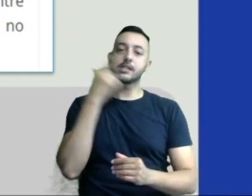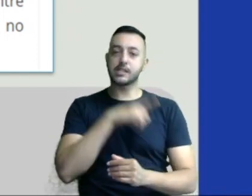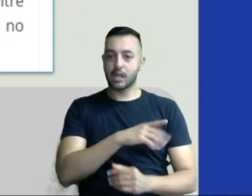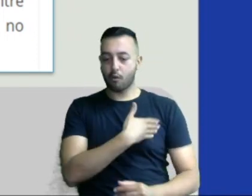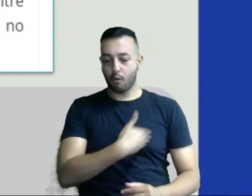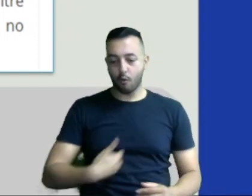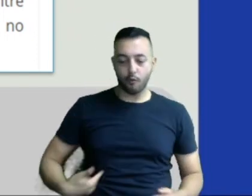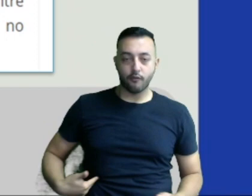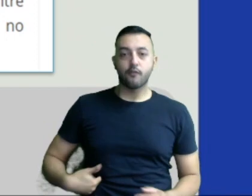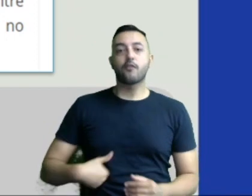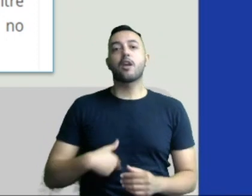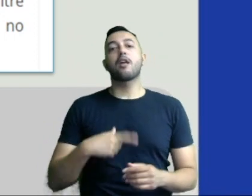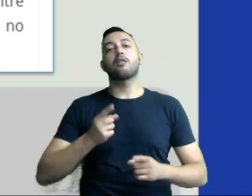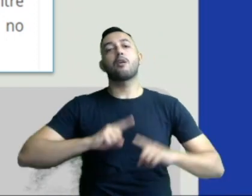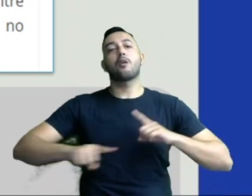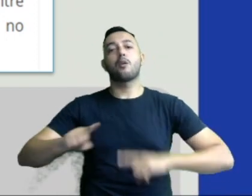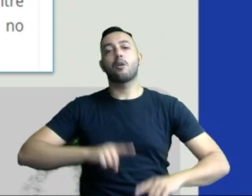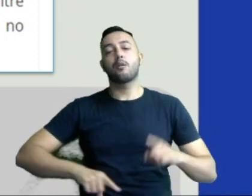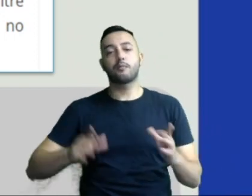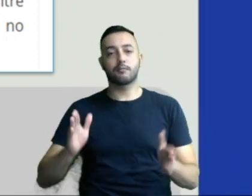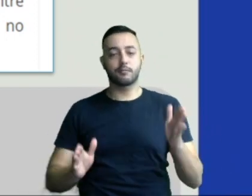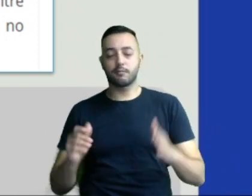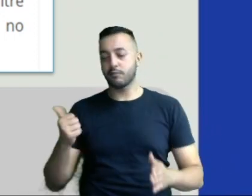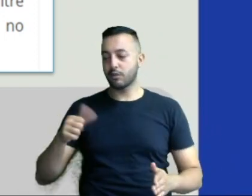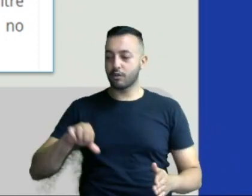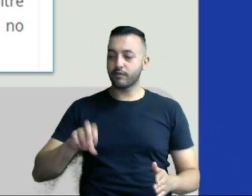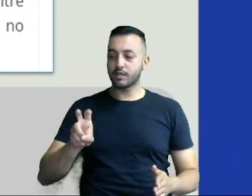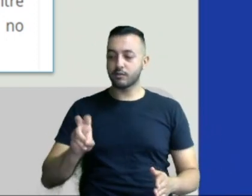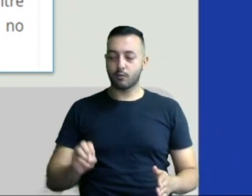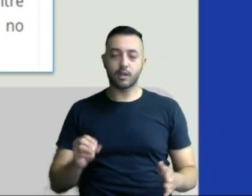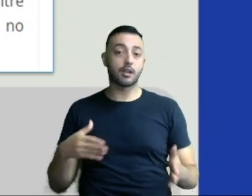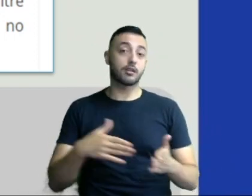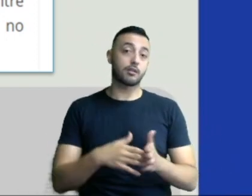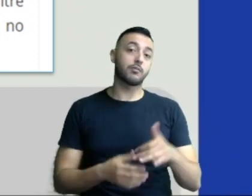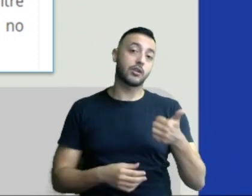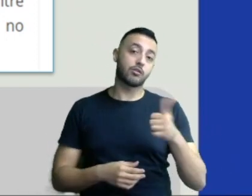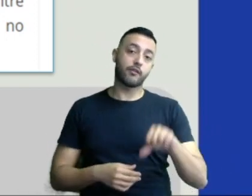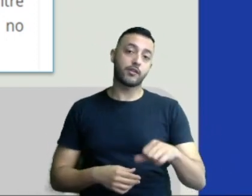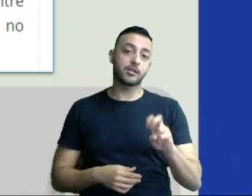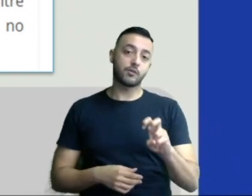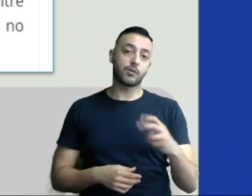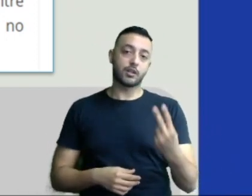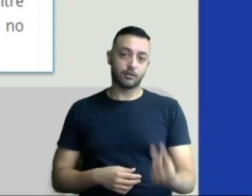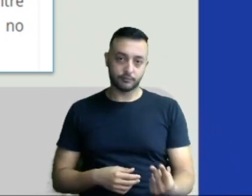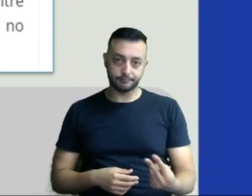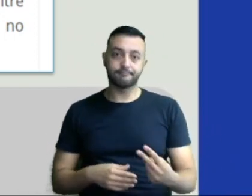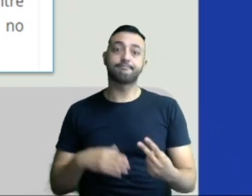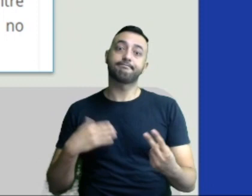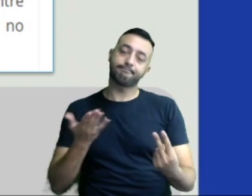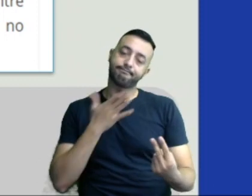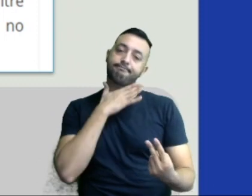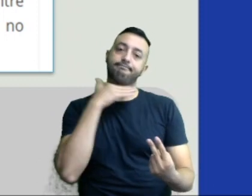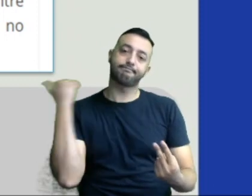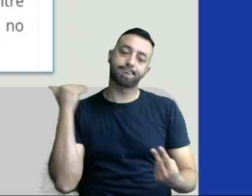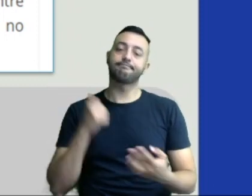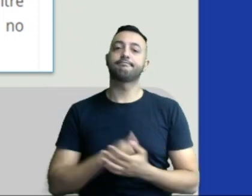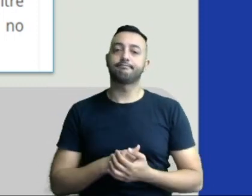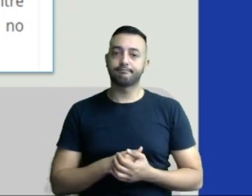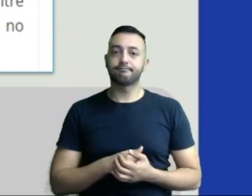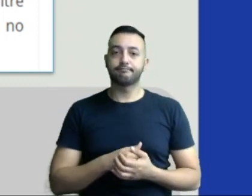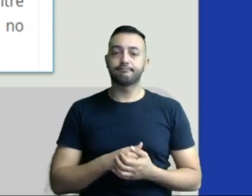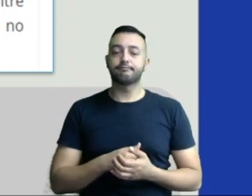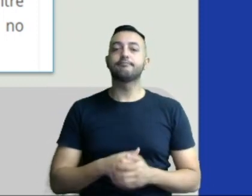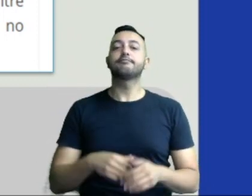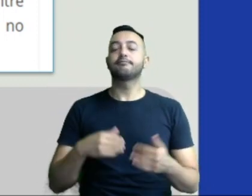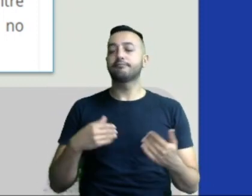e ficou no comando do estado entre 1950 e 1952, quando faleceu. Então,